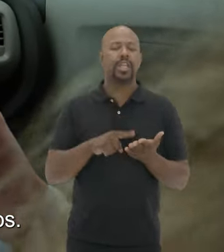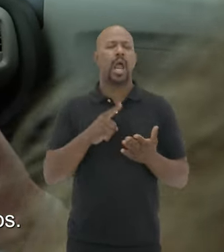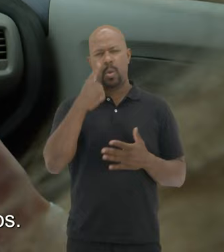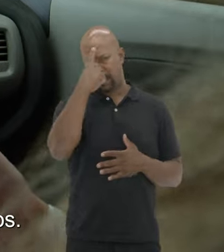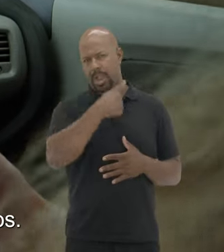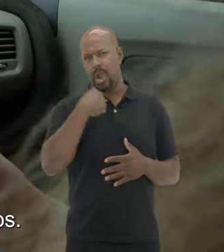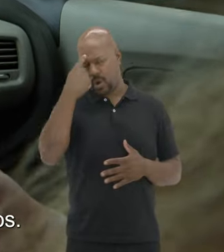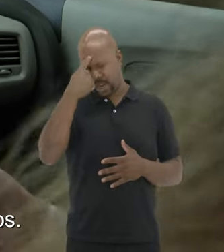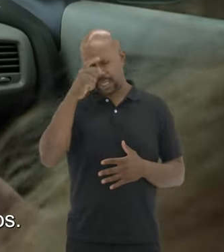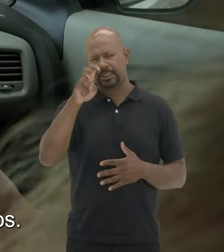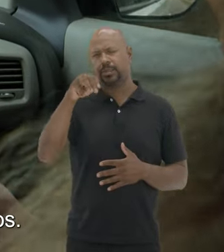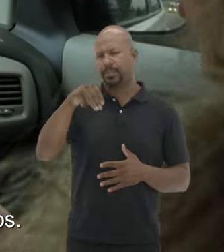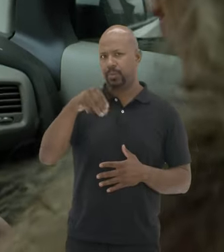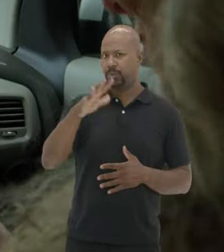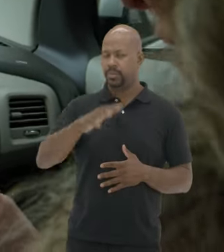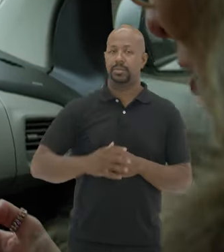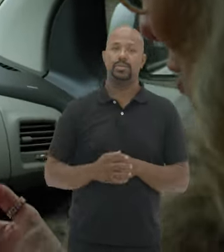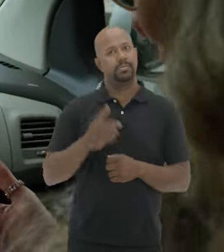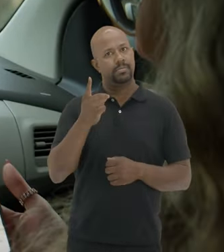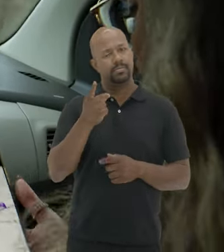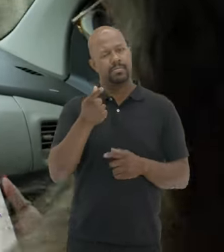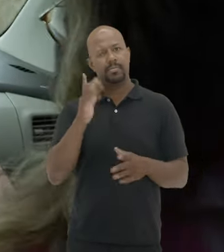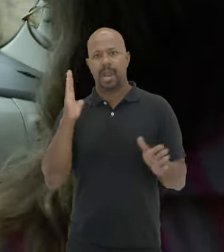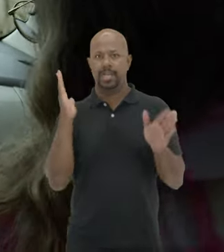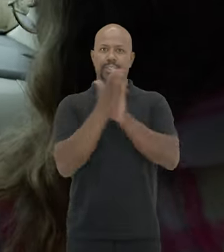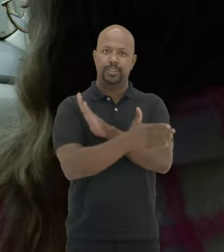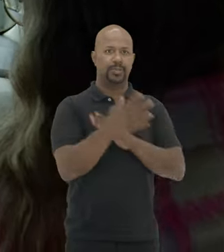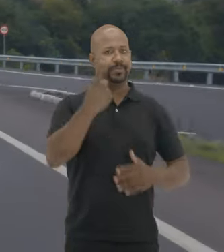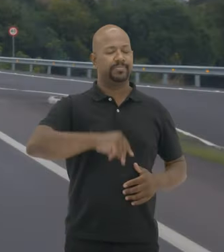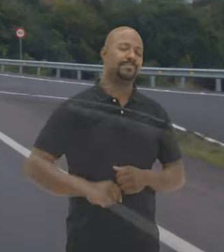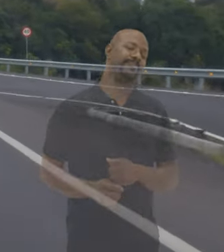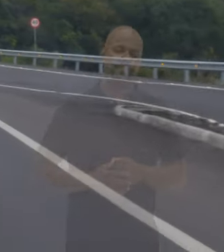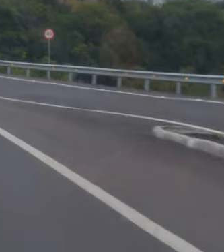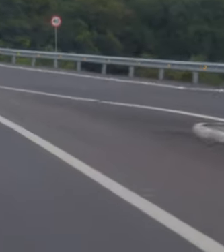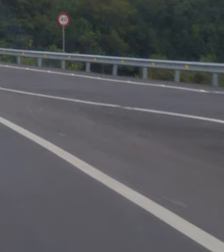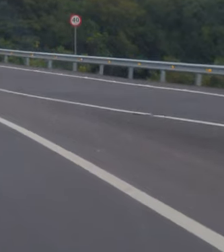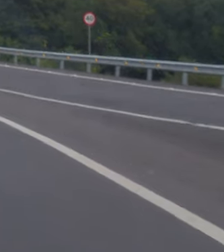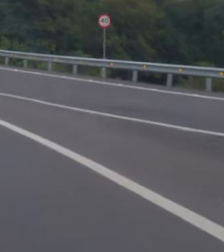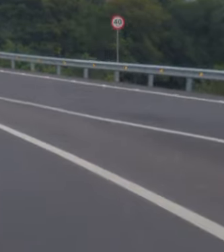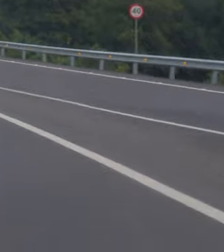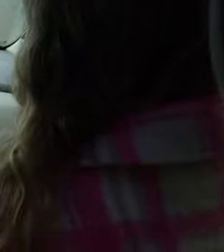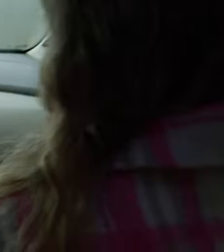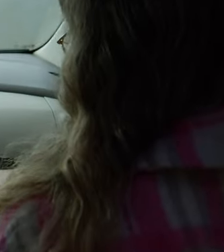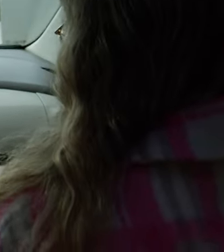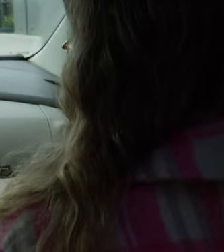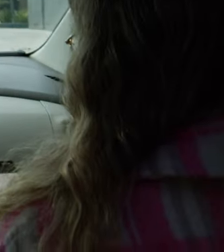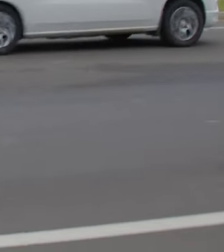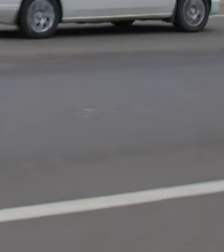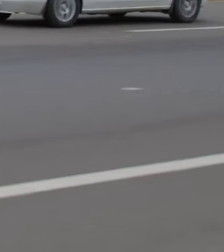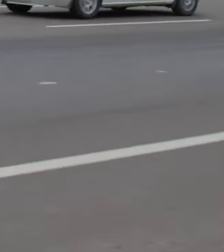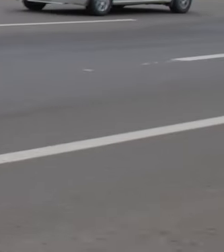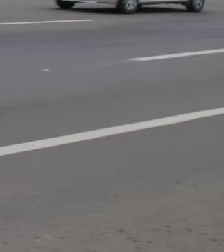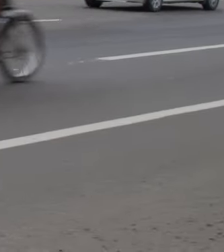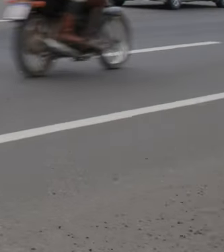uma hora e cinco minutos partiu partiu no celular e eles trafegam